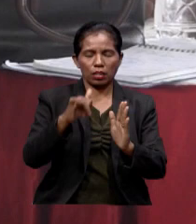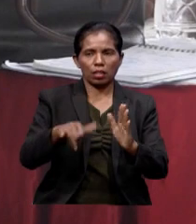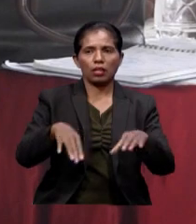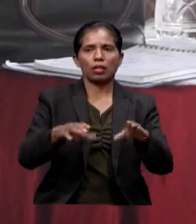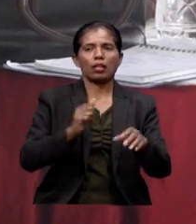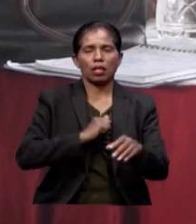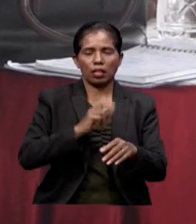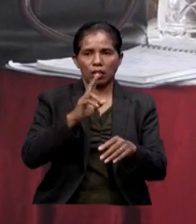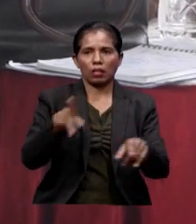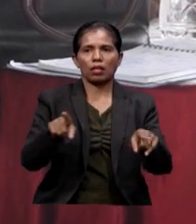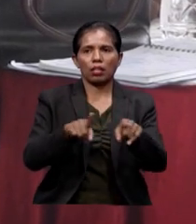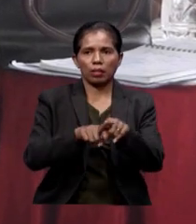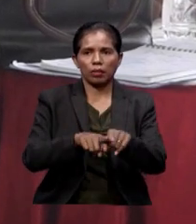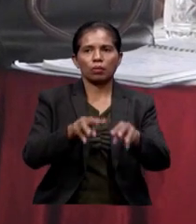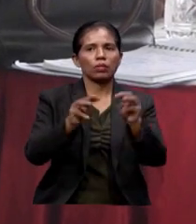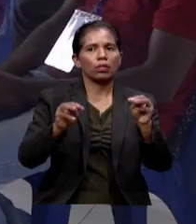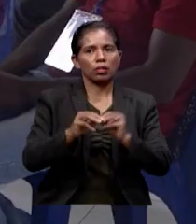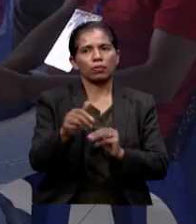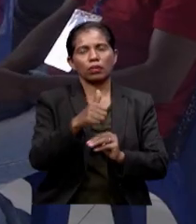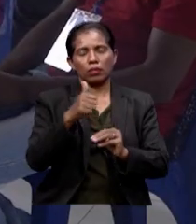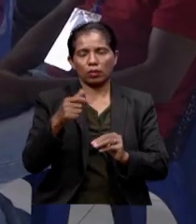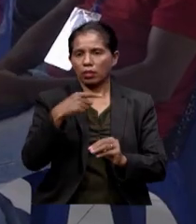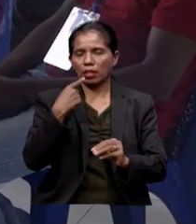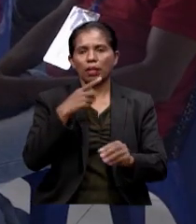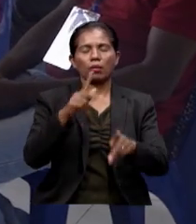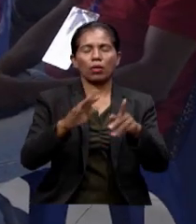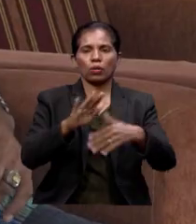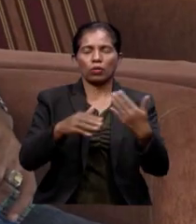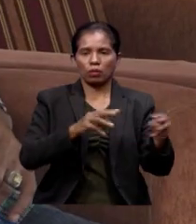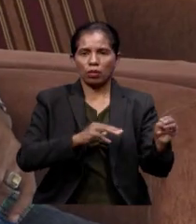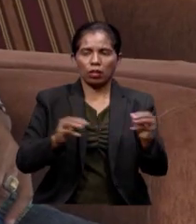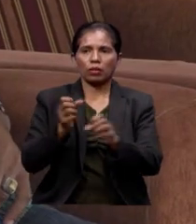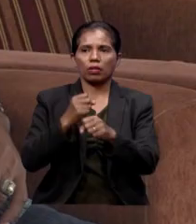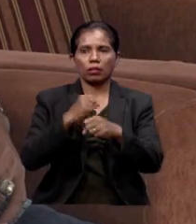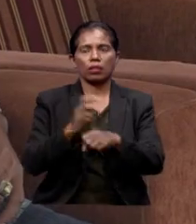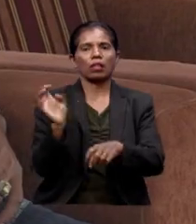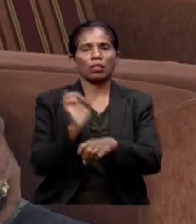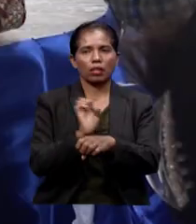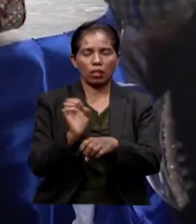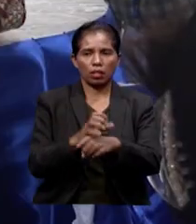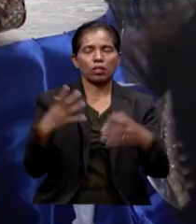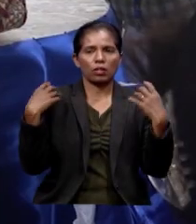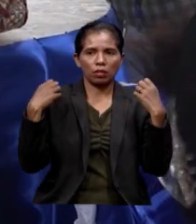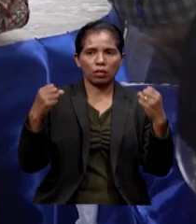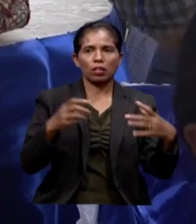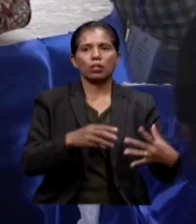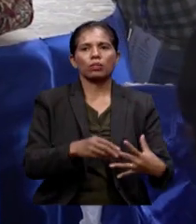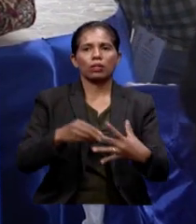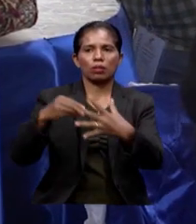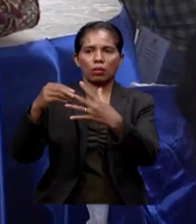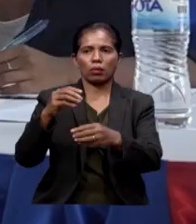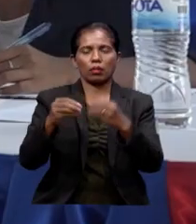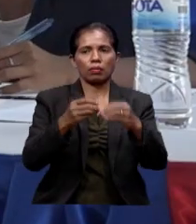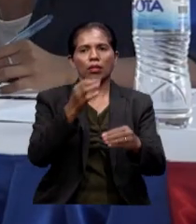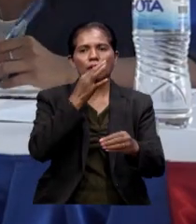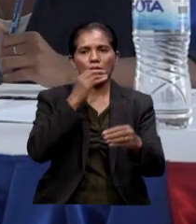e a potência a nessa nosso município Seluk, se é uma rota bocan ato produz, a economia base se forte, liu-liu e a setor aihan, se